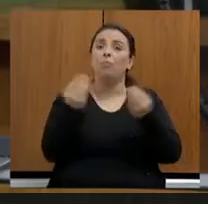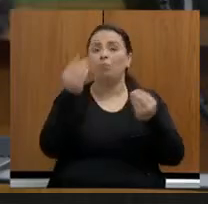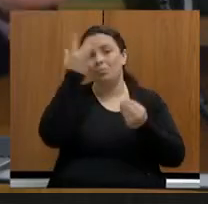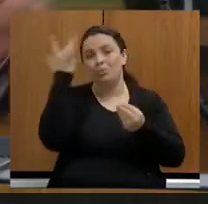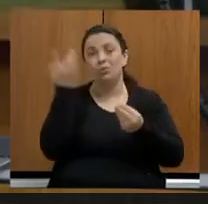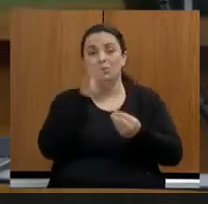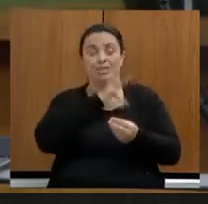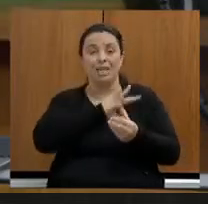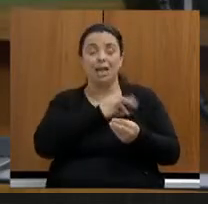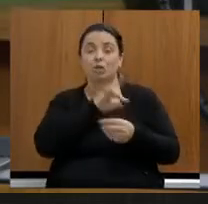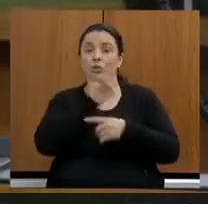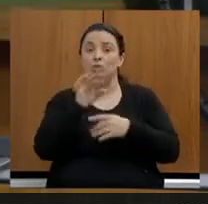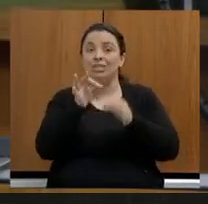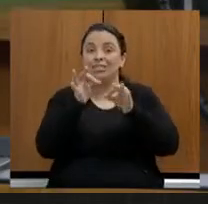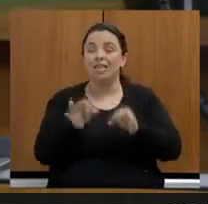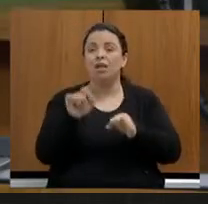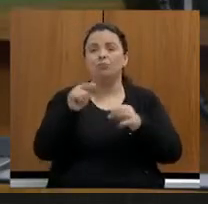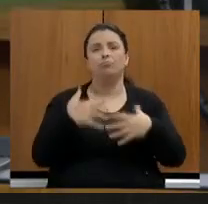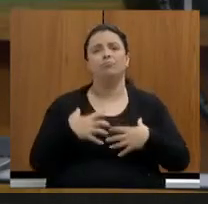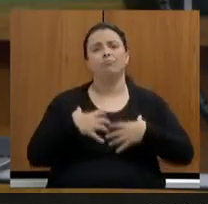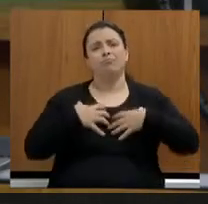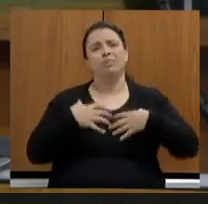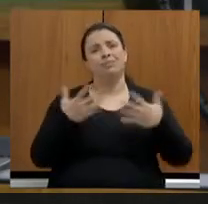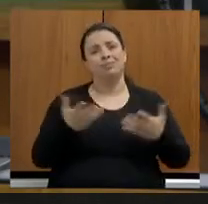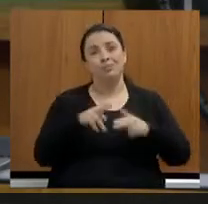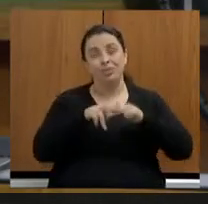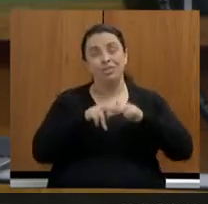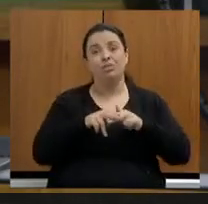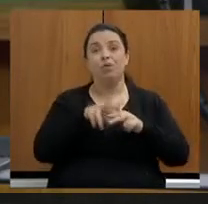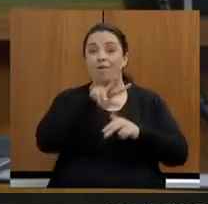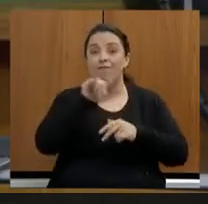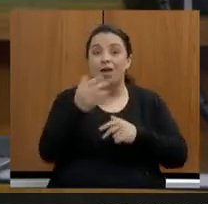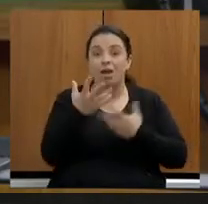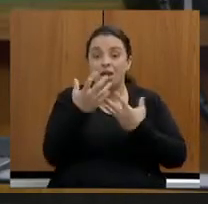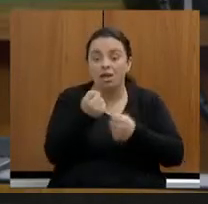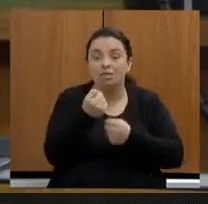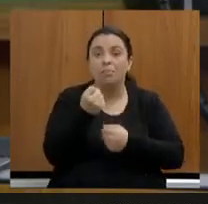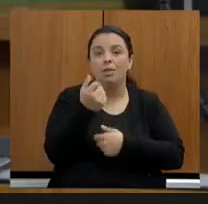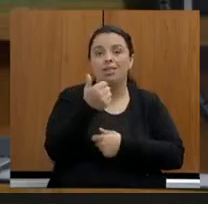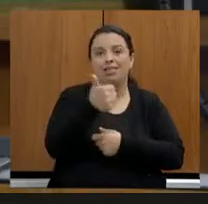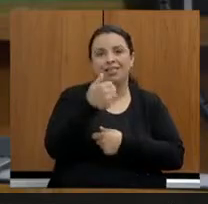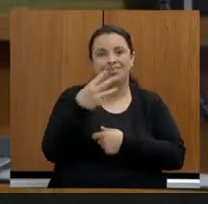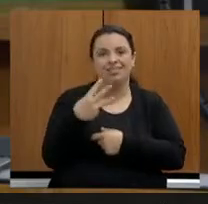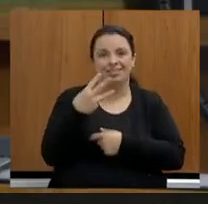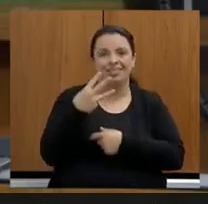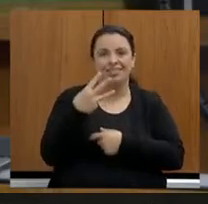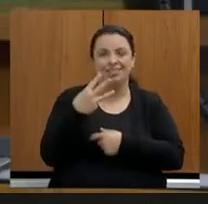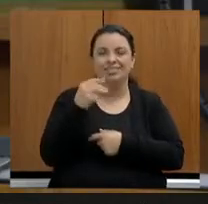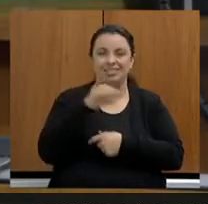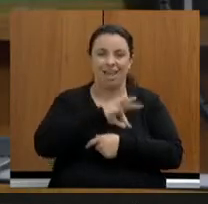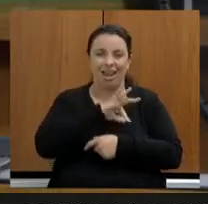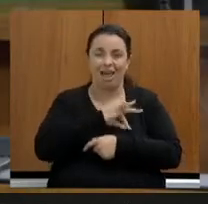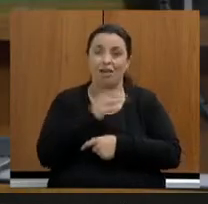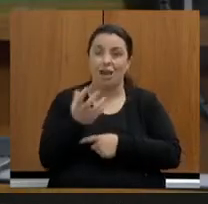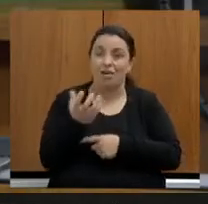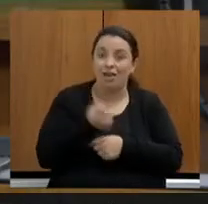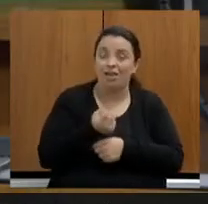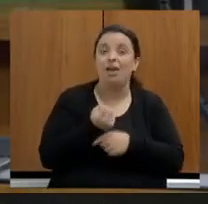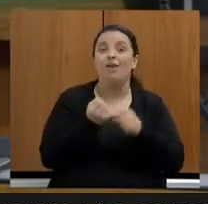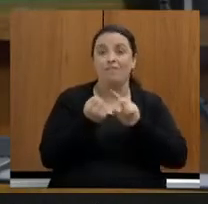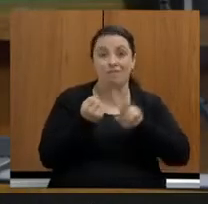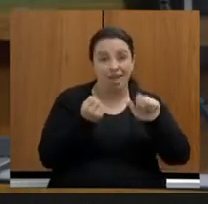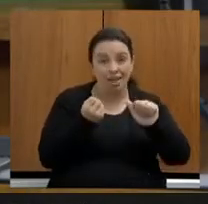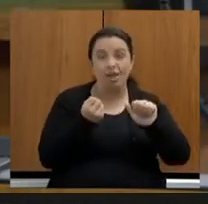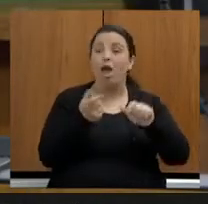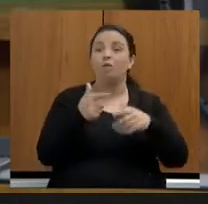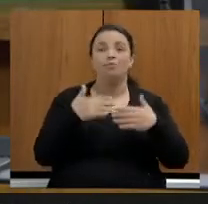dia poderá certeza que vai receber o 13º salário não é garantia de isso eu quero estar aqui também meu